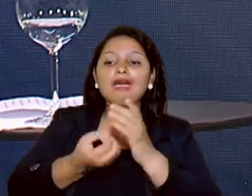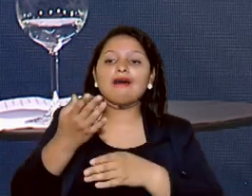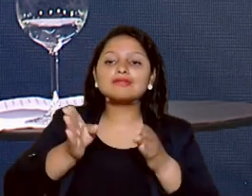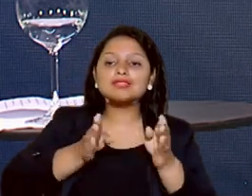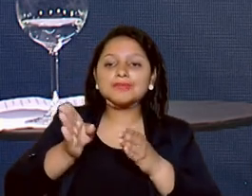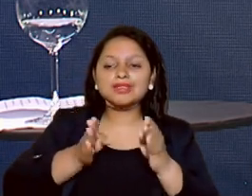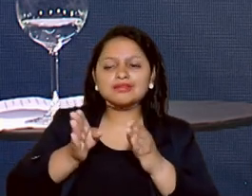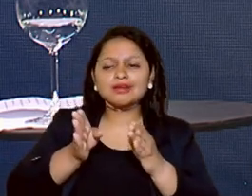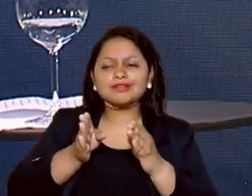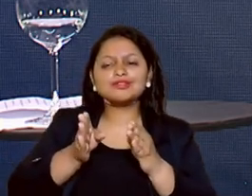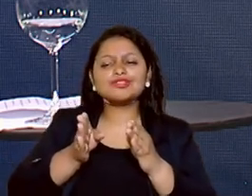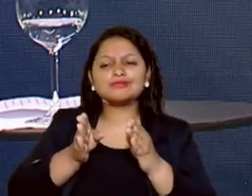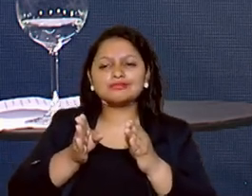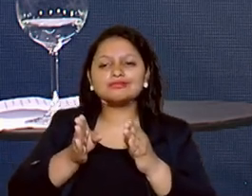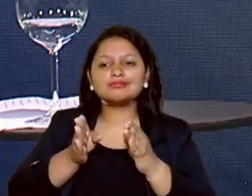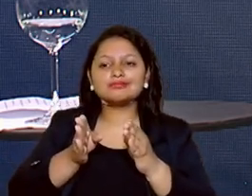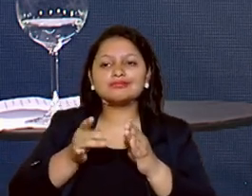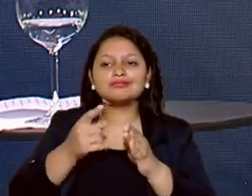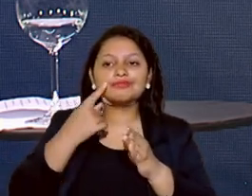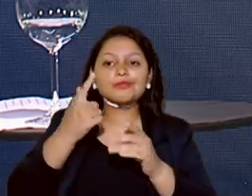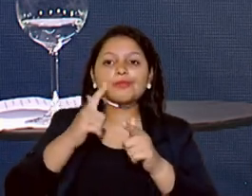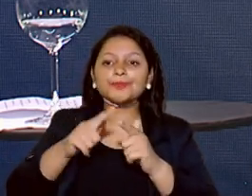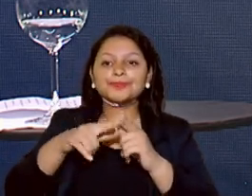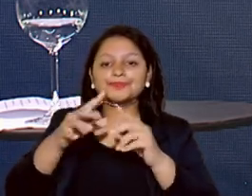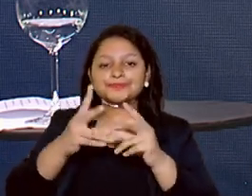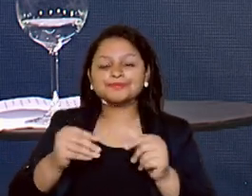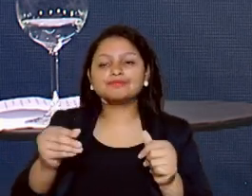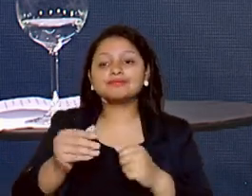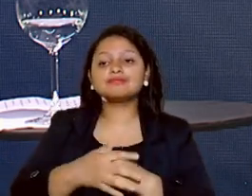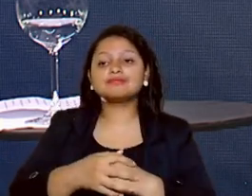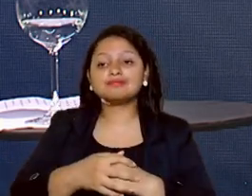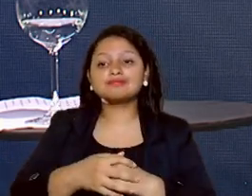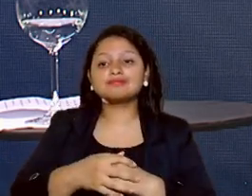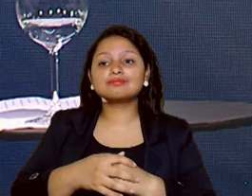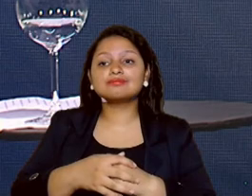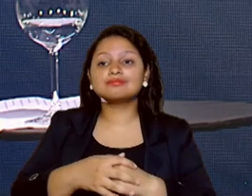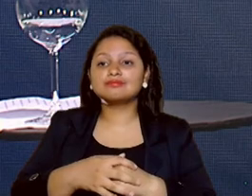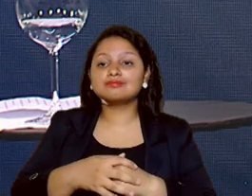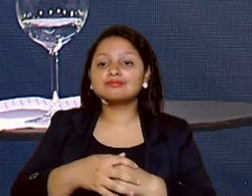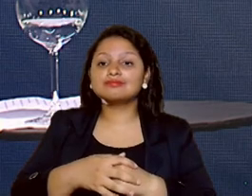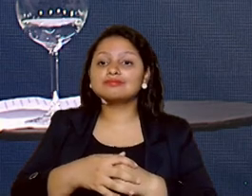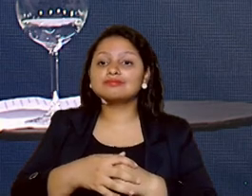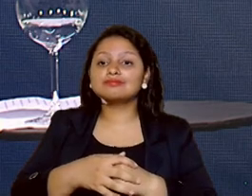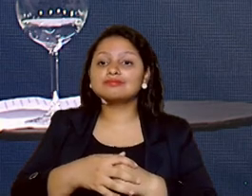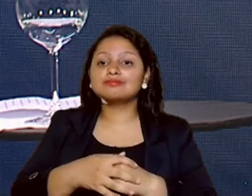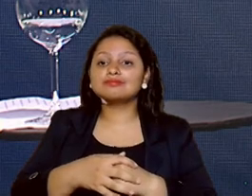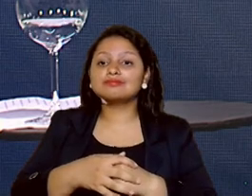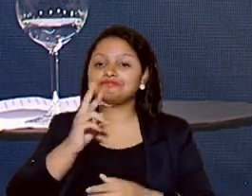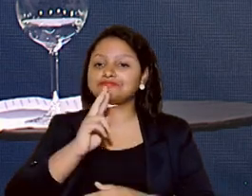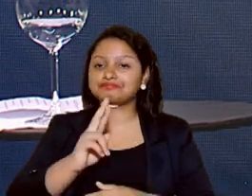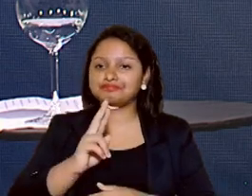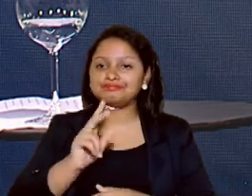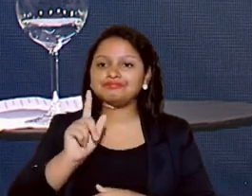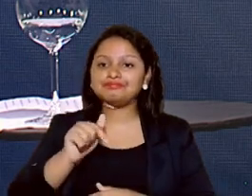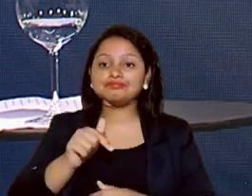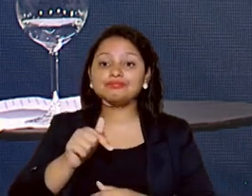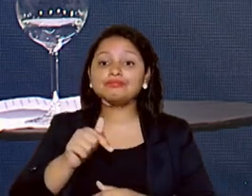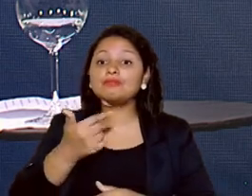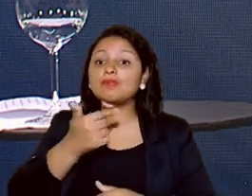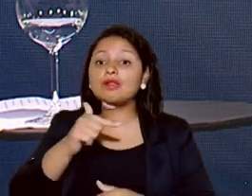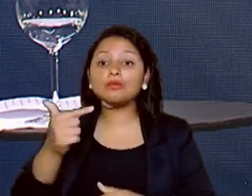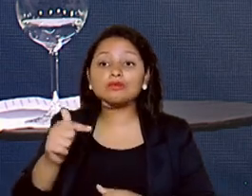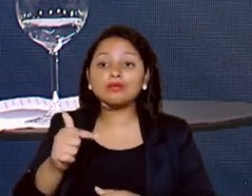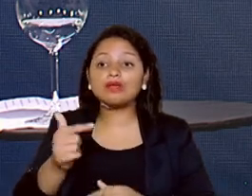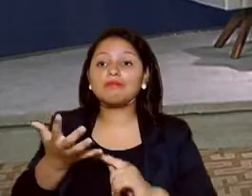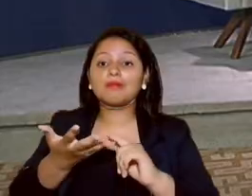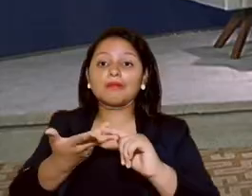gerar e de soluções mais sofisticadas eu acho que a resposta é não existe essa cisão que as pessoas tentam colocar